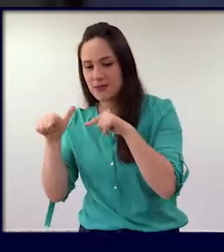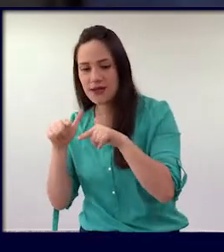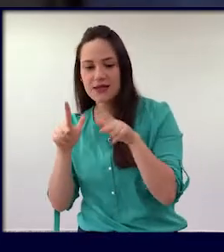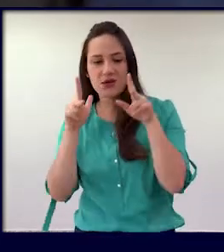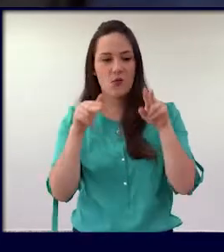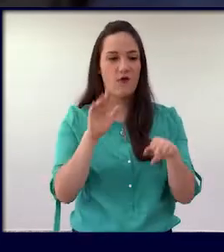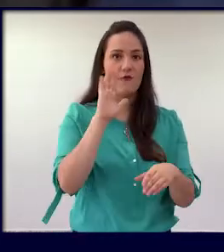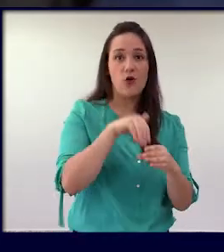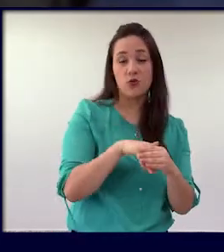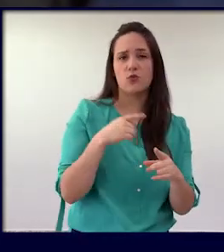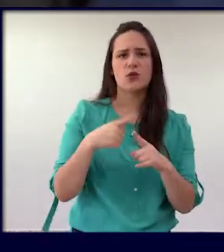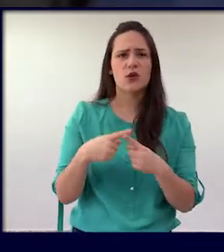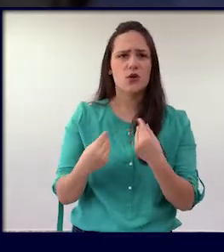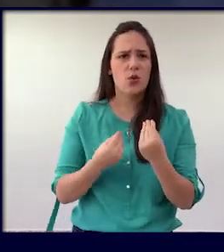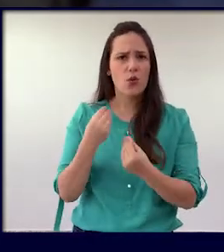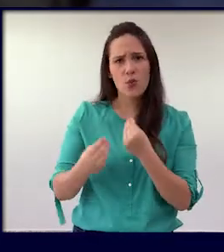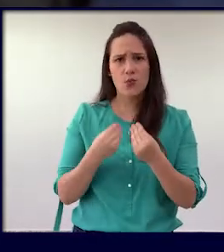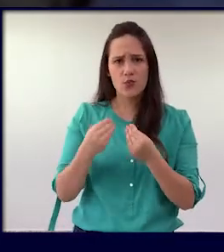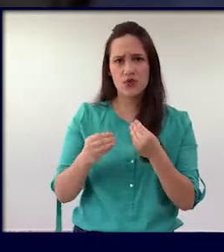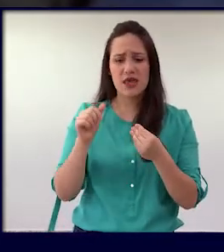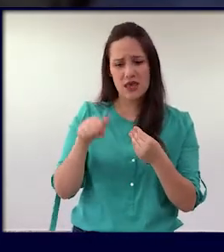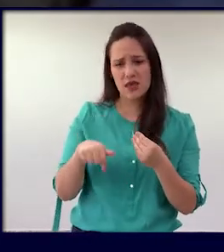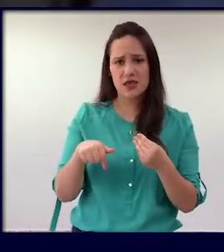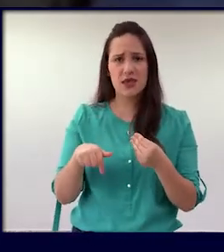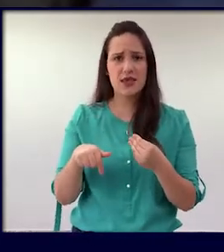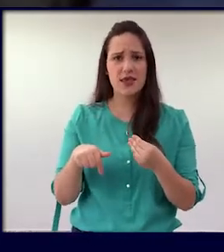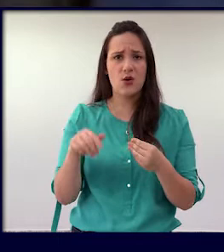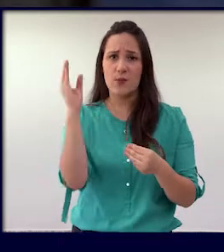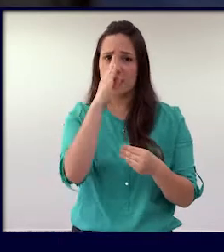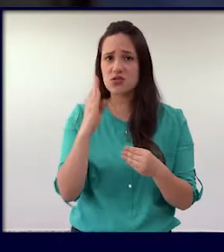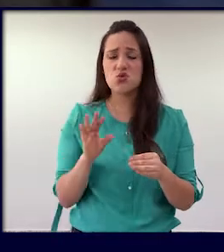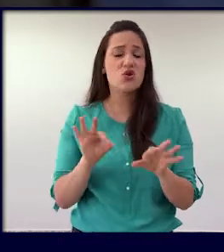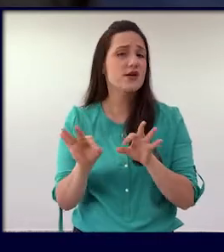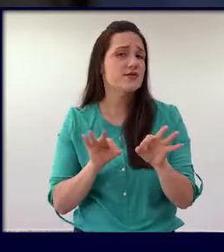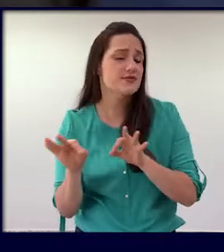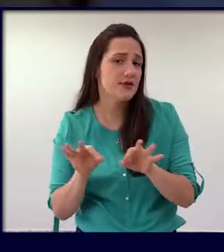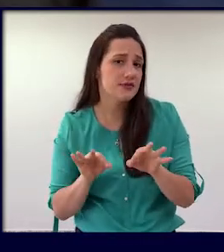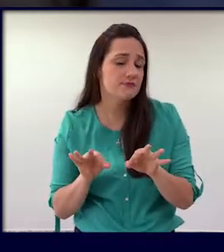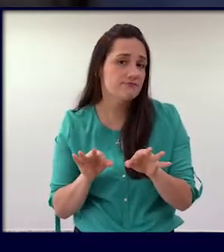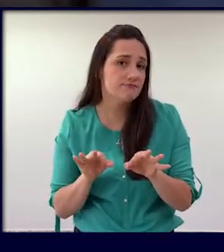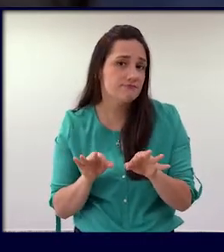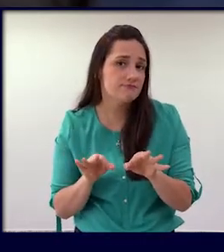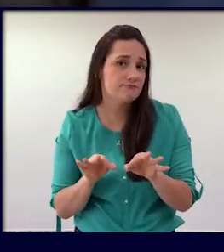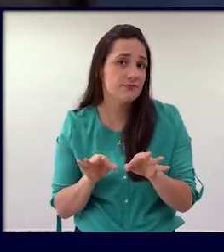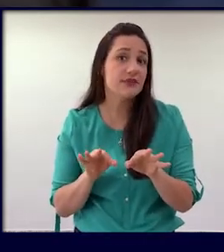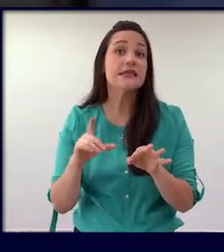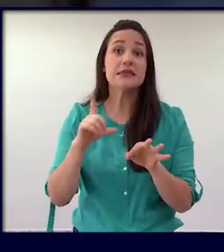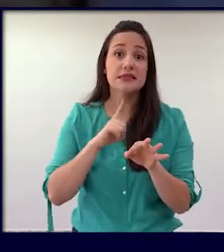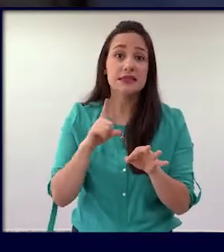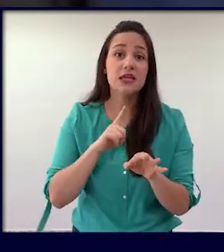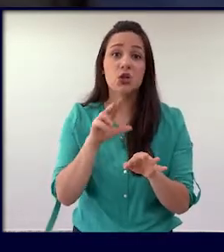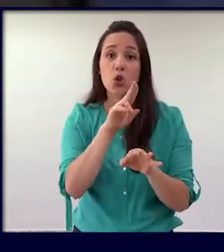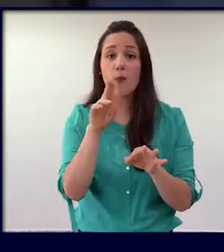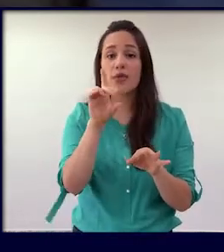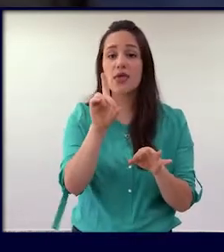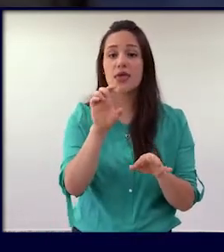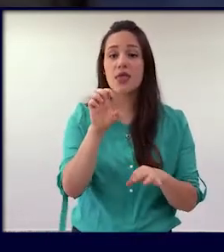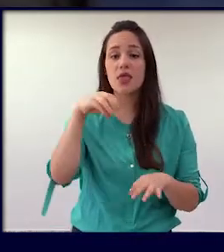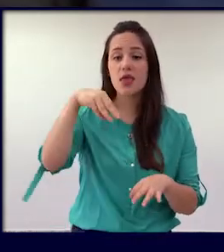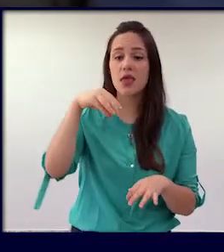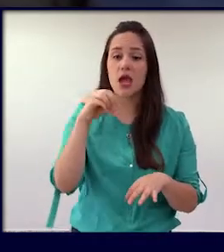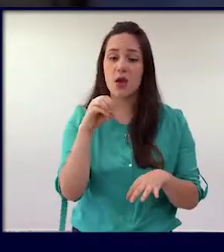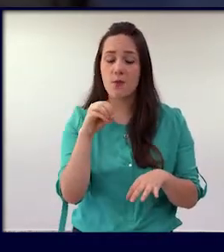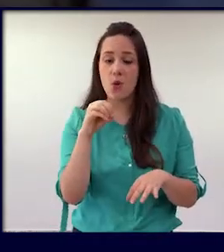eleição. Porque, veja bem, como é que o nosso Estado democrático de direito está organizado, né? A nossa democracia, ela